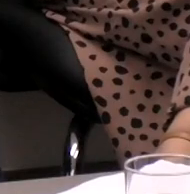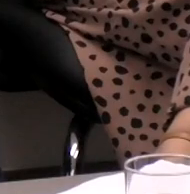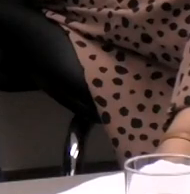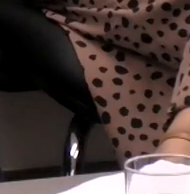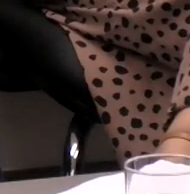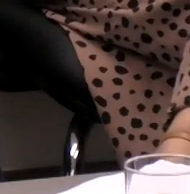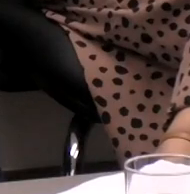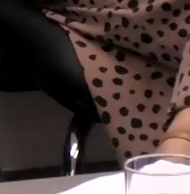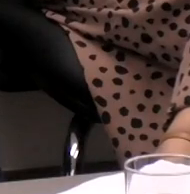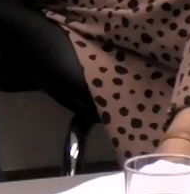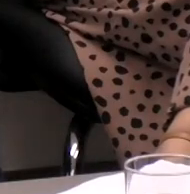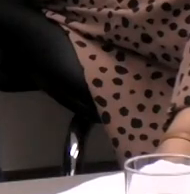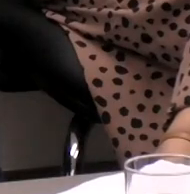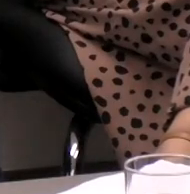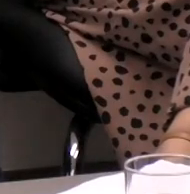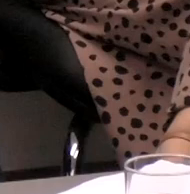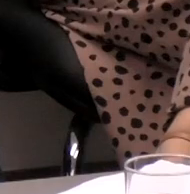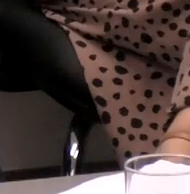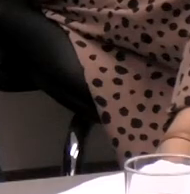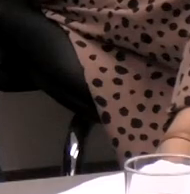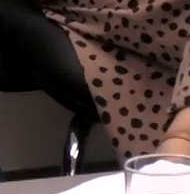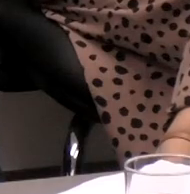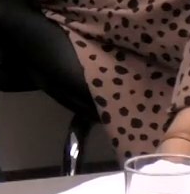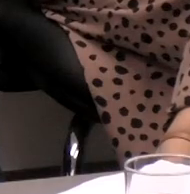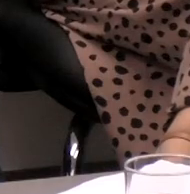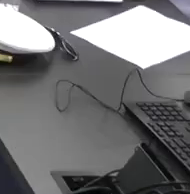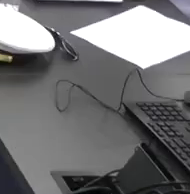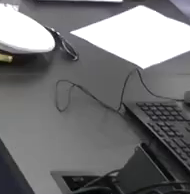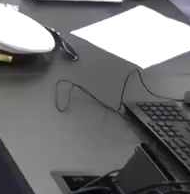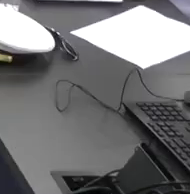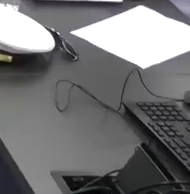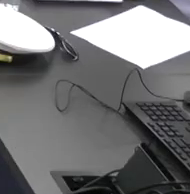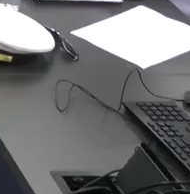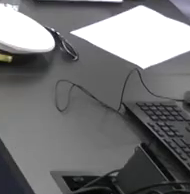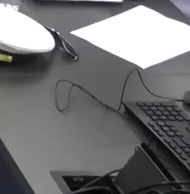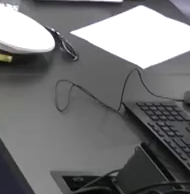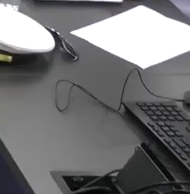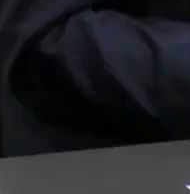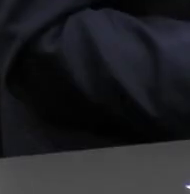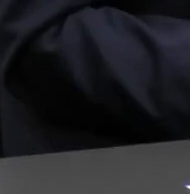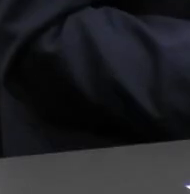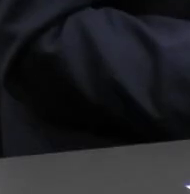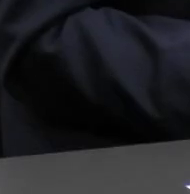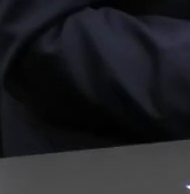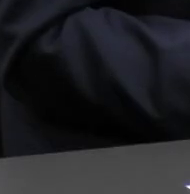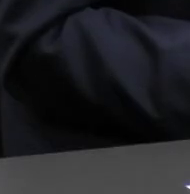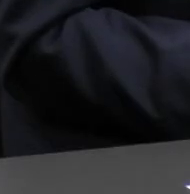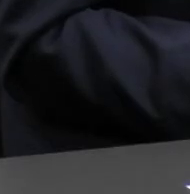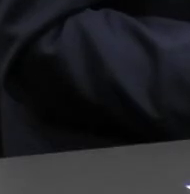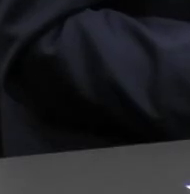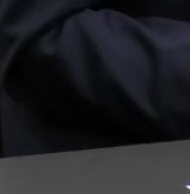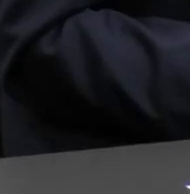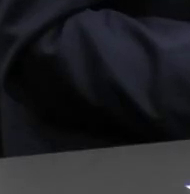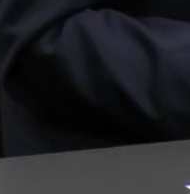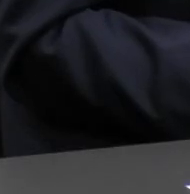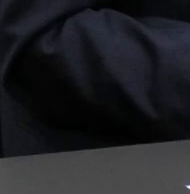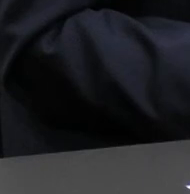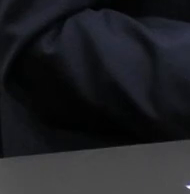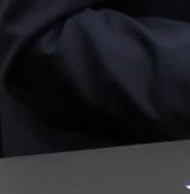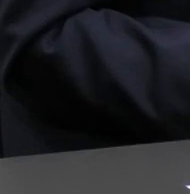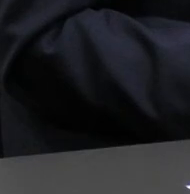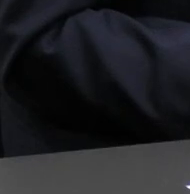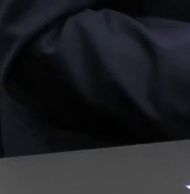que não tem linha regular, realmente é possível que não volte. E aí fica por isso mesmo, ninguém é punido aqui,